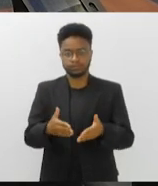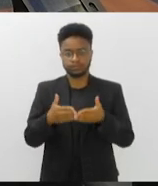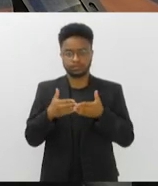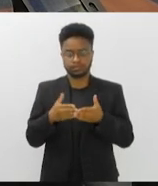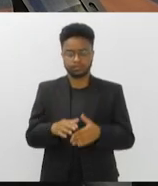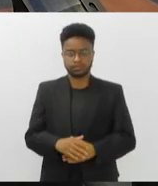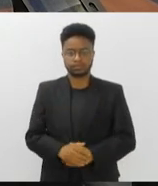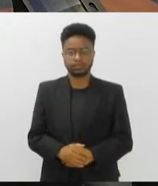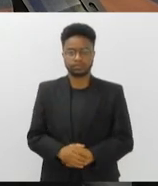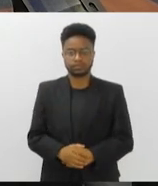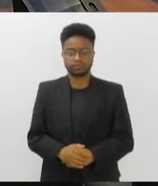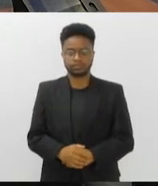sessão